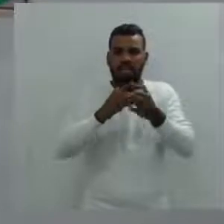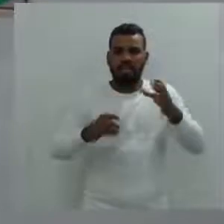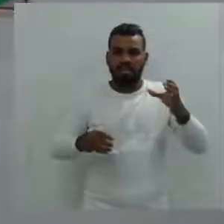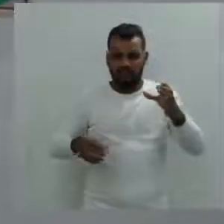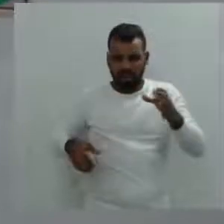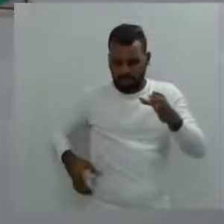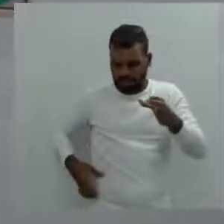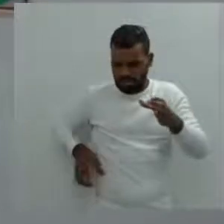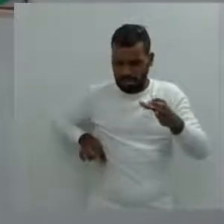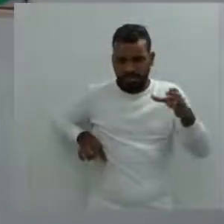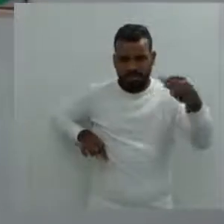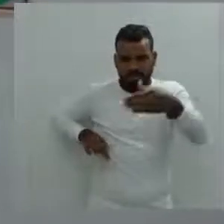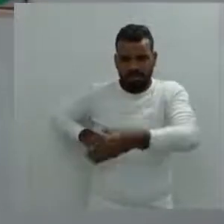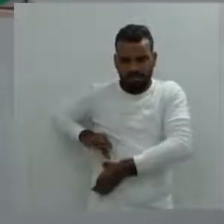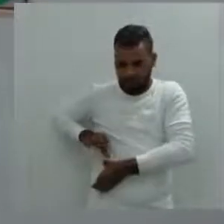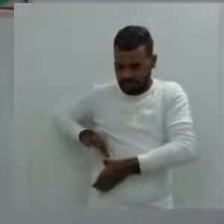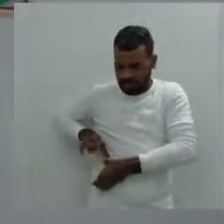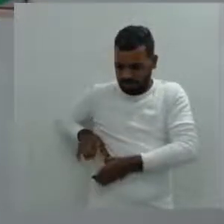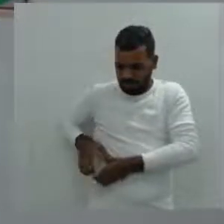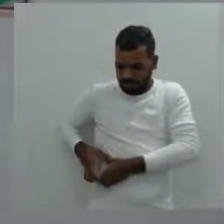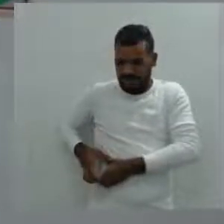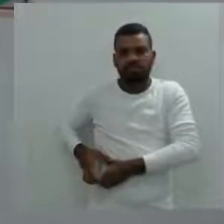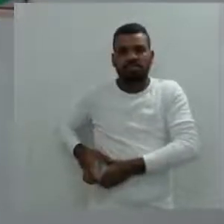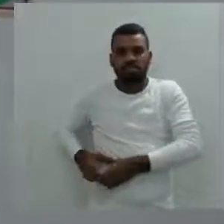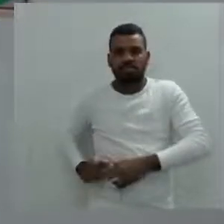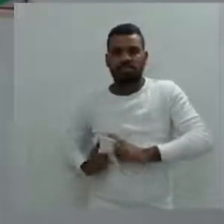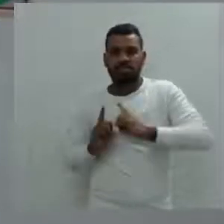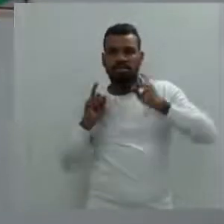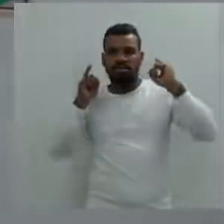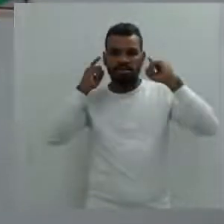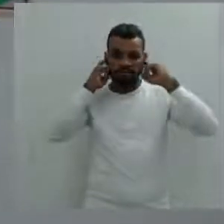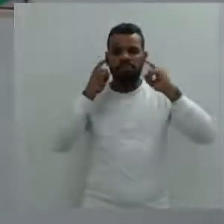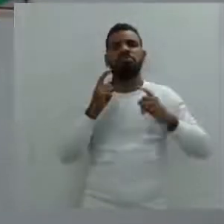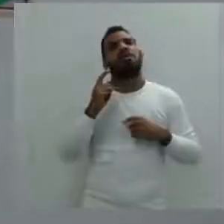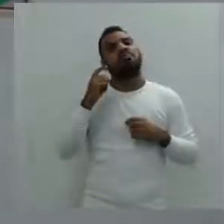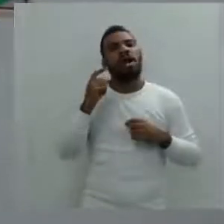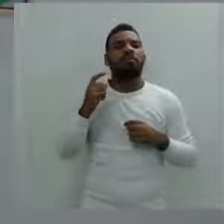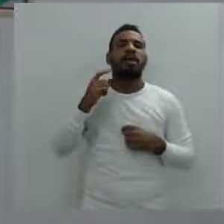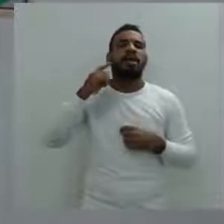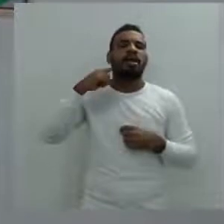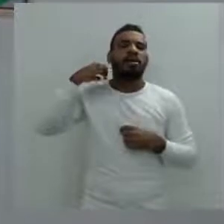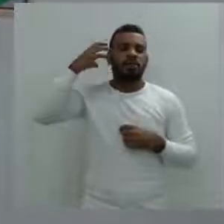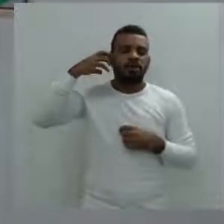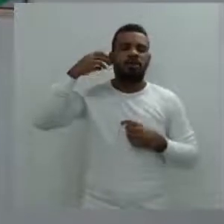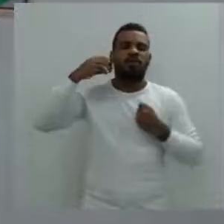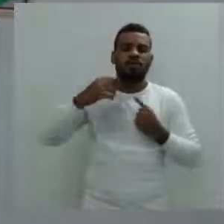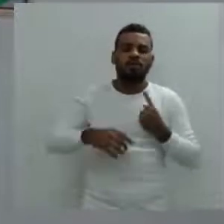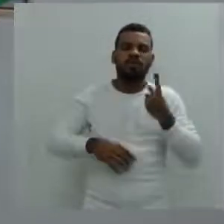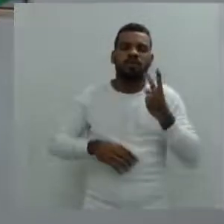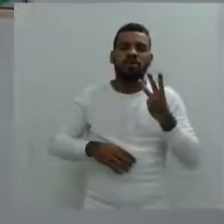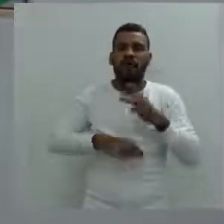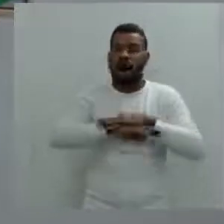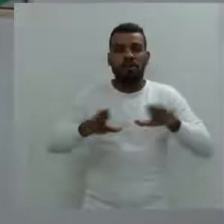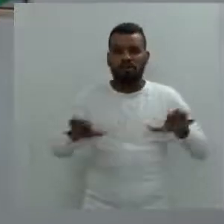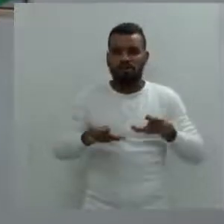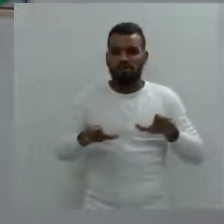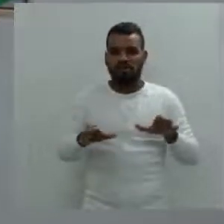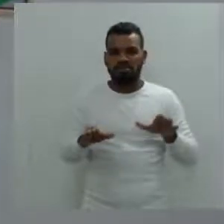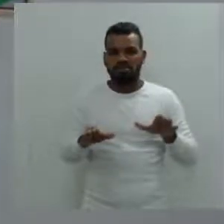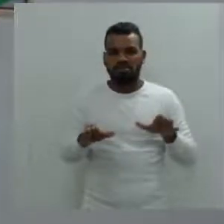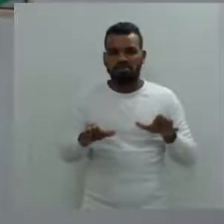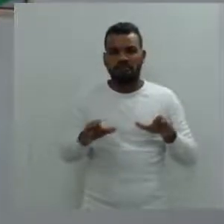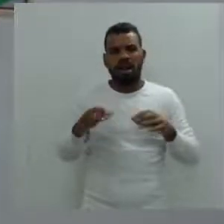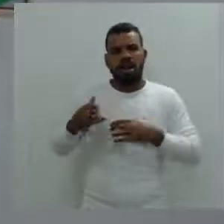assim, tipo, você estava 3 músicas, acabava a pilha, porque era de pilha. Né? Quem é da época, tinha uma pilha que é caríssima, que